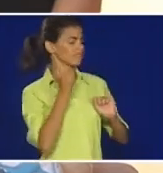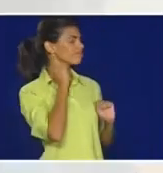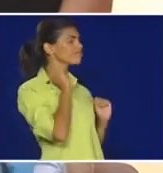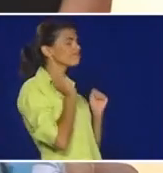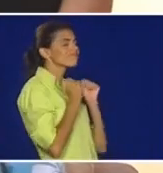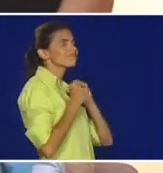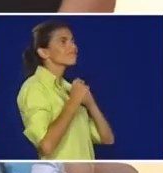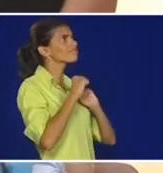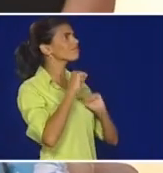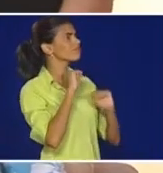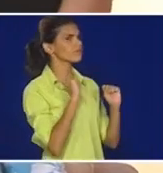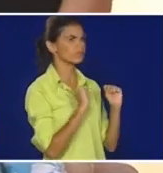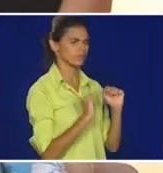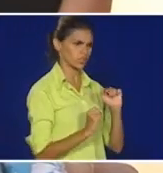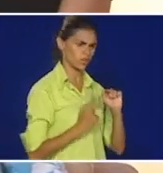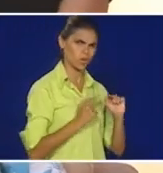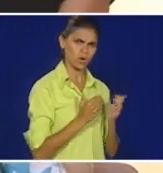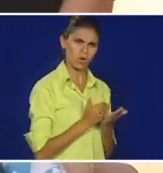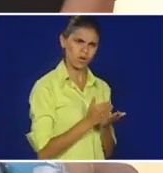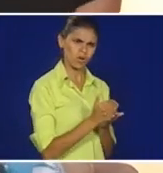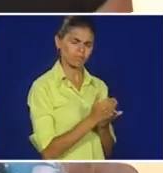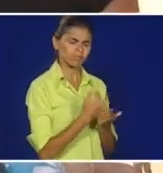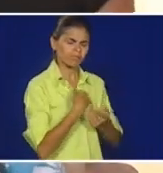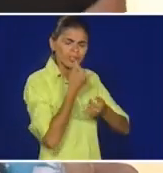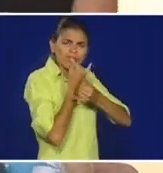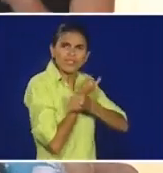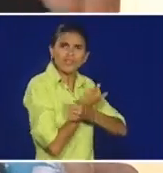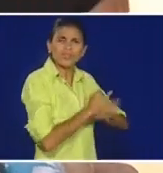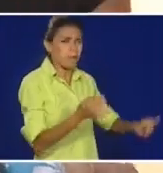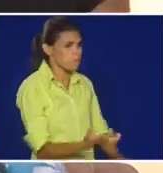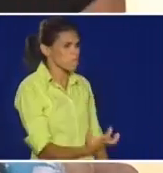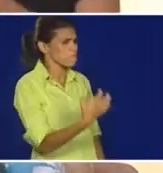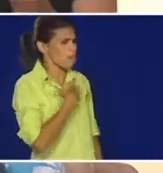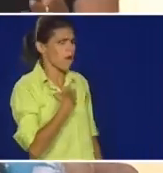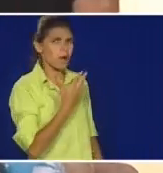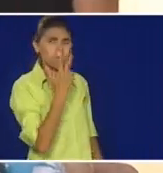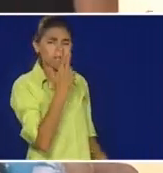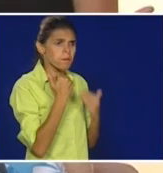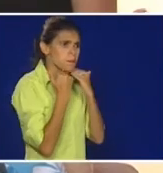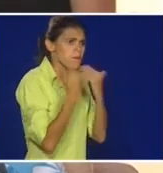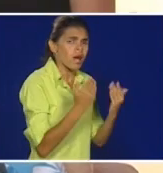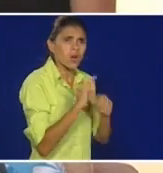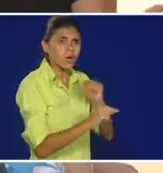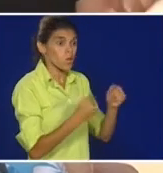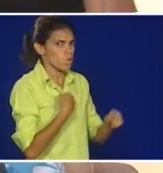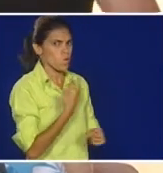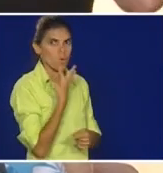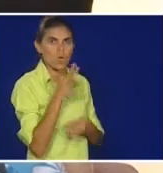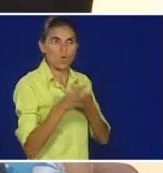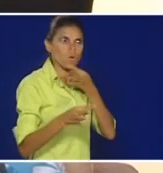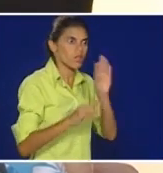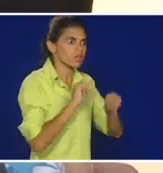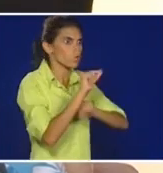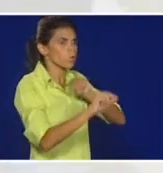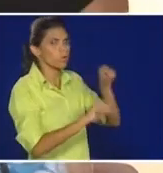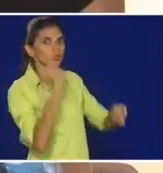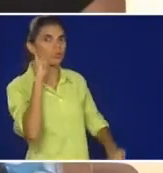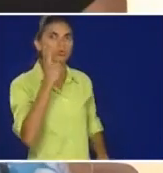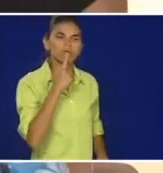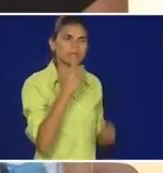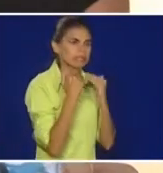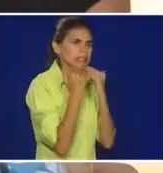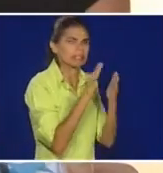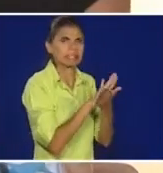mexida. No início, é aquele baque, né? Você perde o chão, porque primeiro que eu não conhecia nada sobre surdez, né?